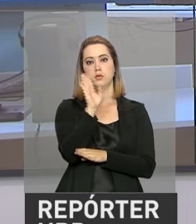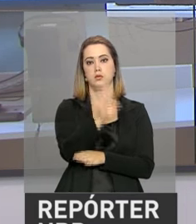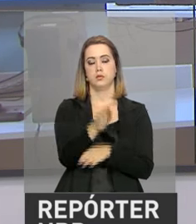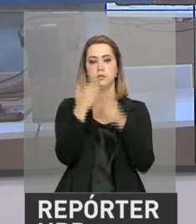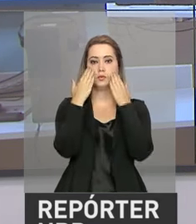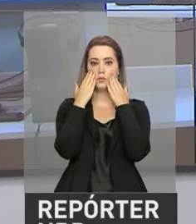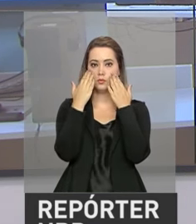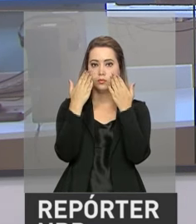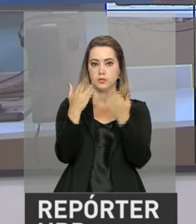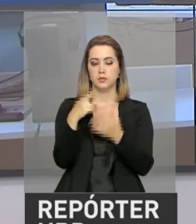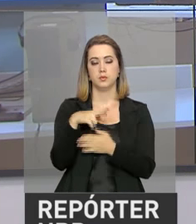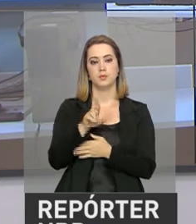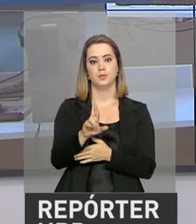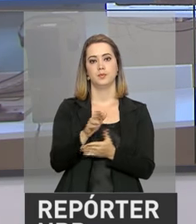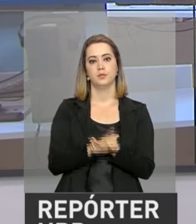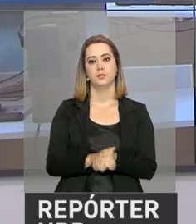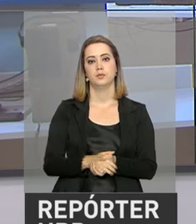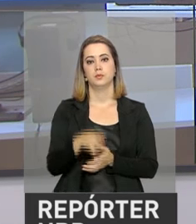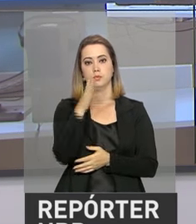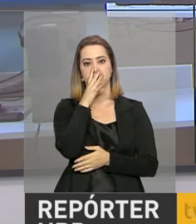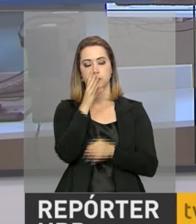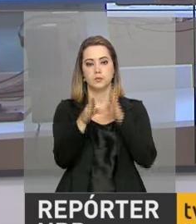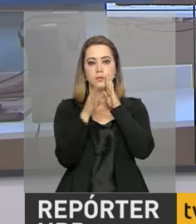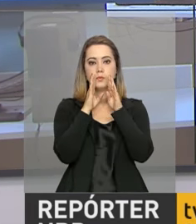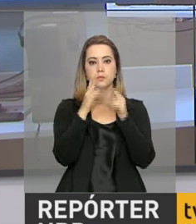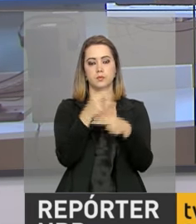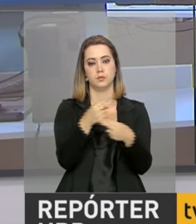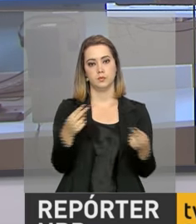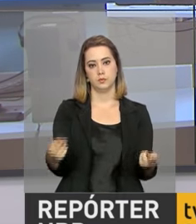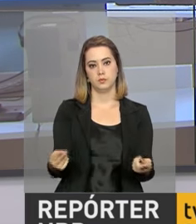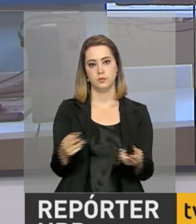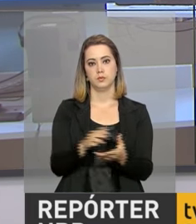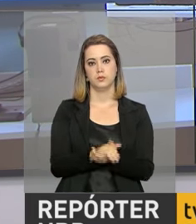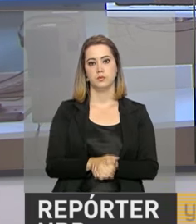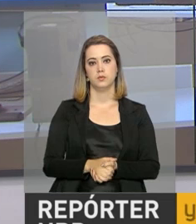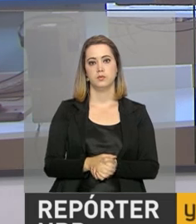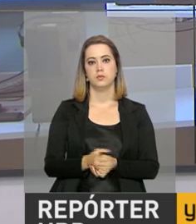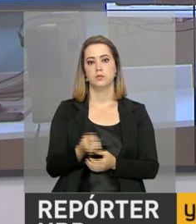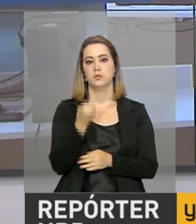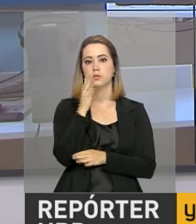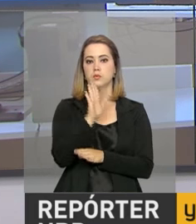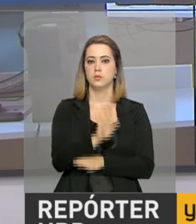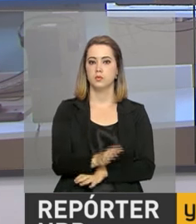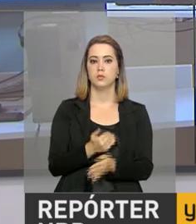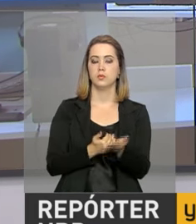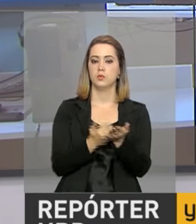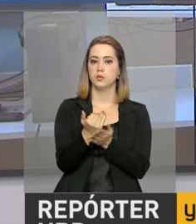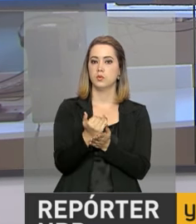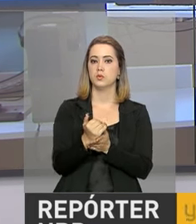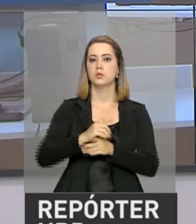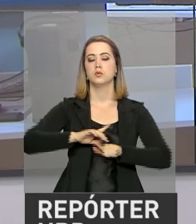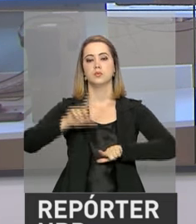na próxima edição do Repórter NBR. Acompanhe as novidades também pelas nossas redes sociais. Uma boa tarde para